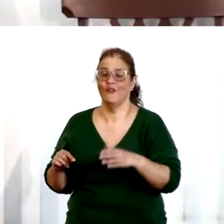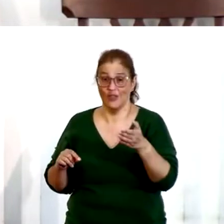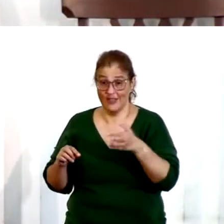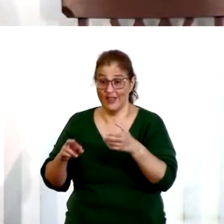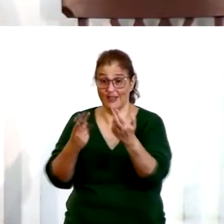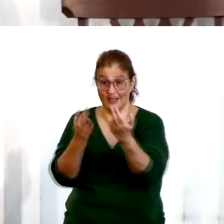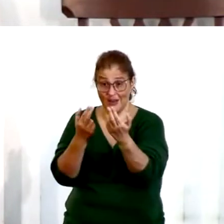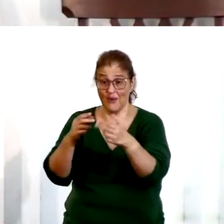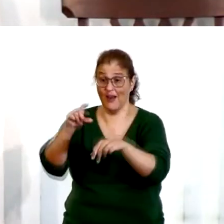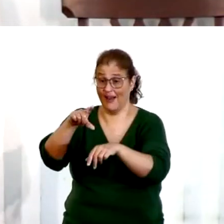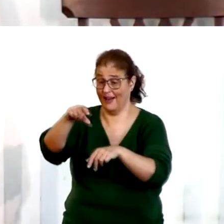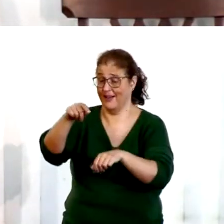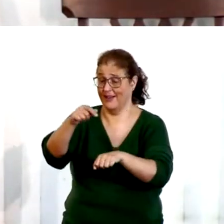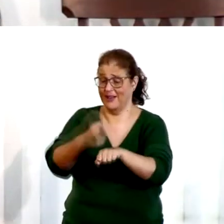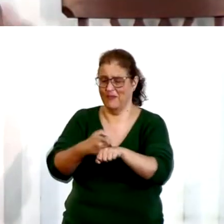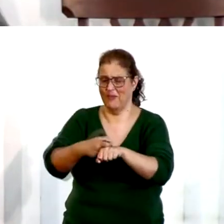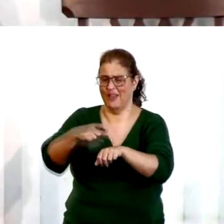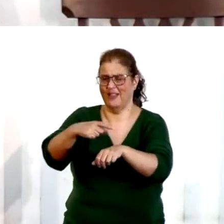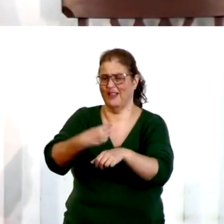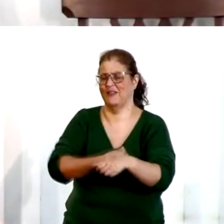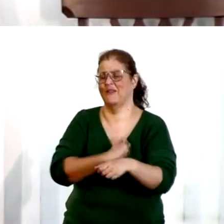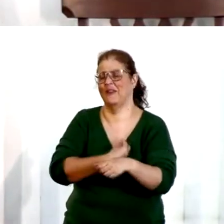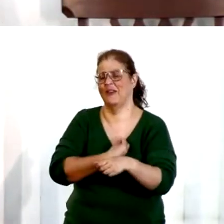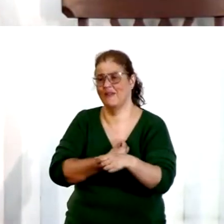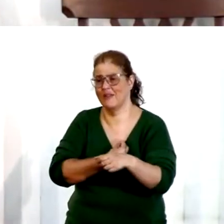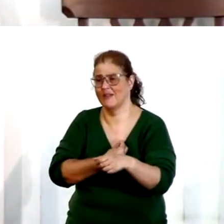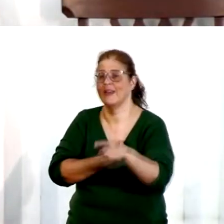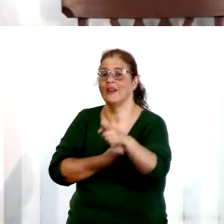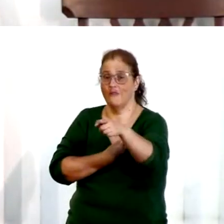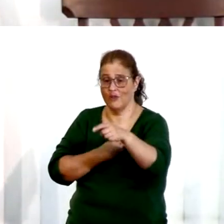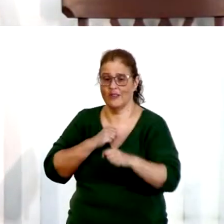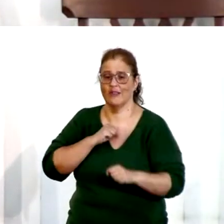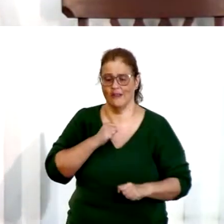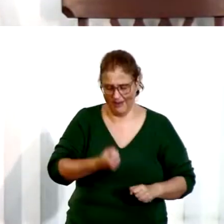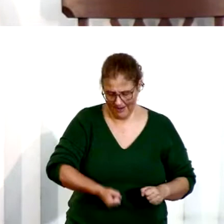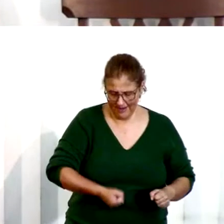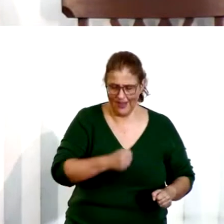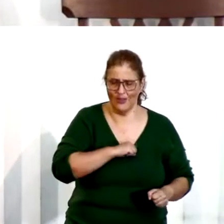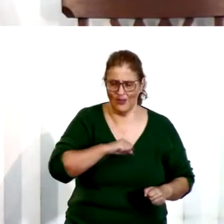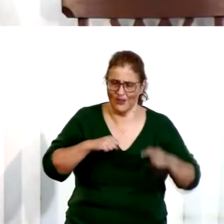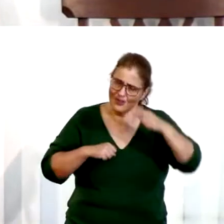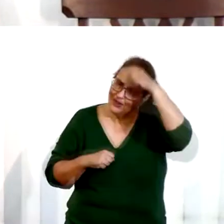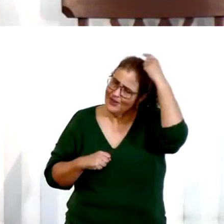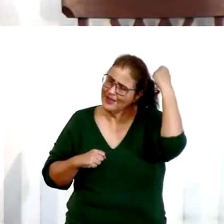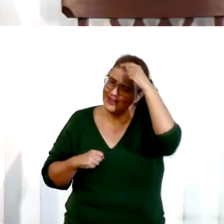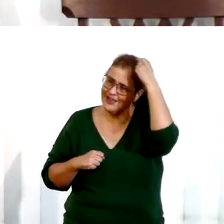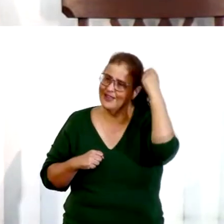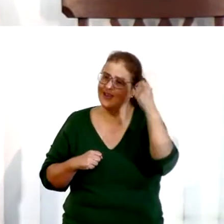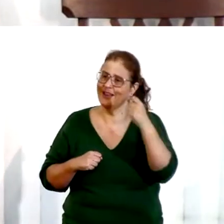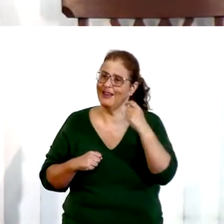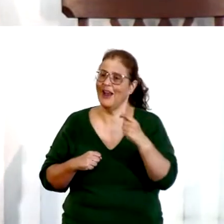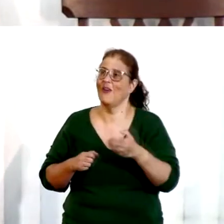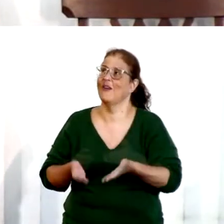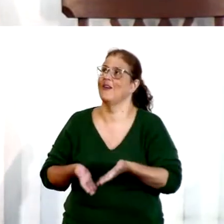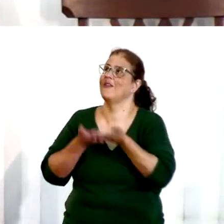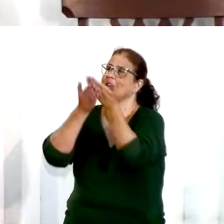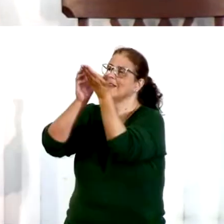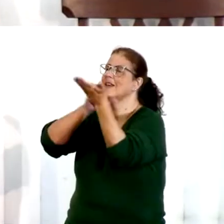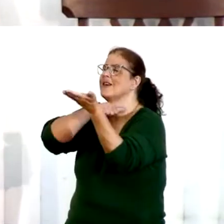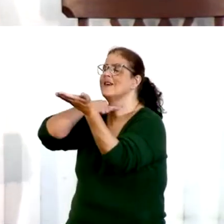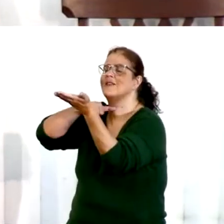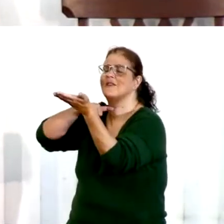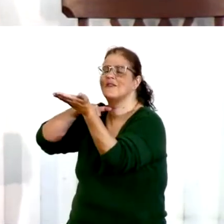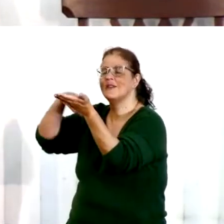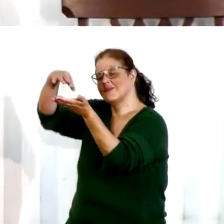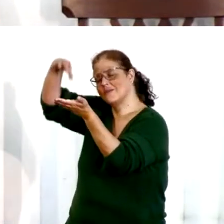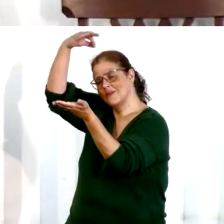vivem, sois edificados casa espiritual para serdes sacerdócio santo, a fim de oferecer sacrifícios espirituais agradáveis a Deus por